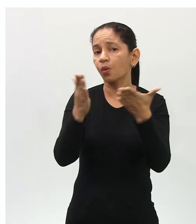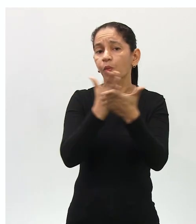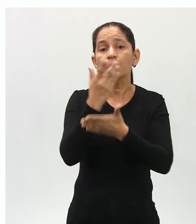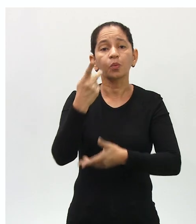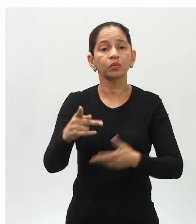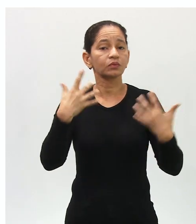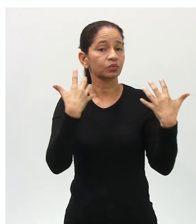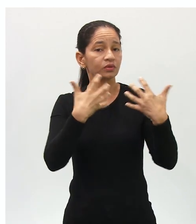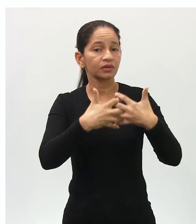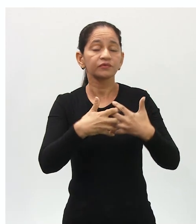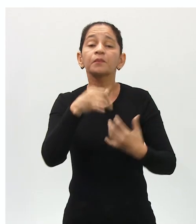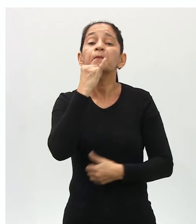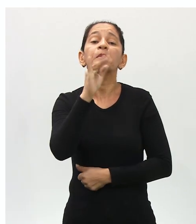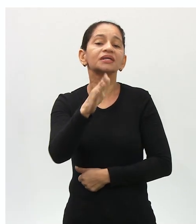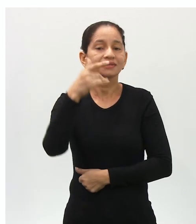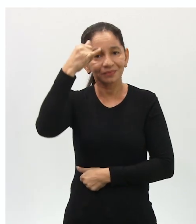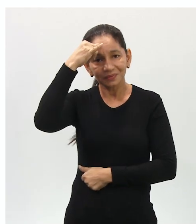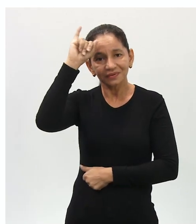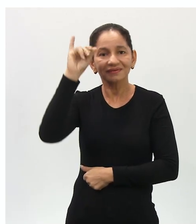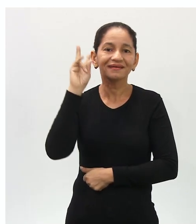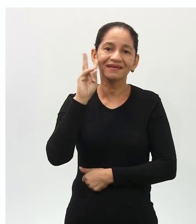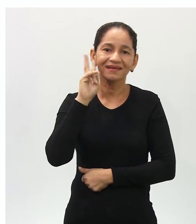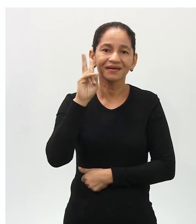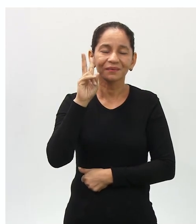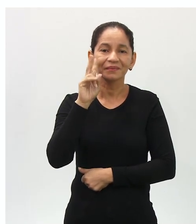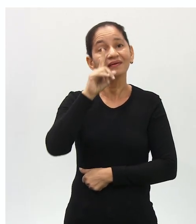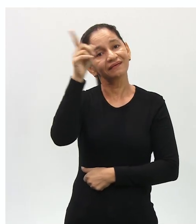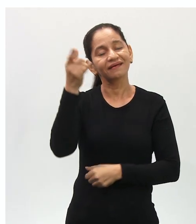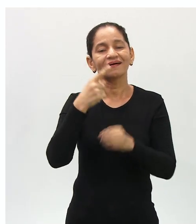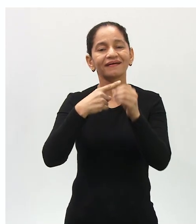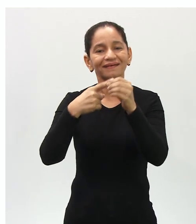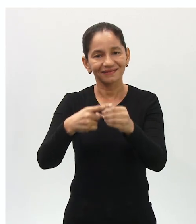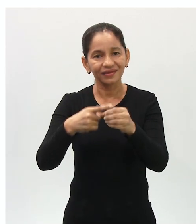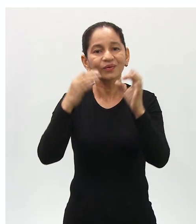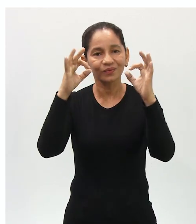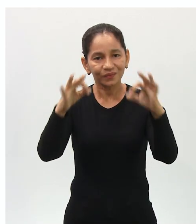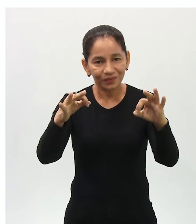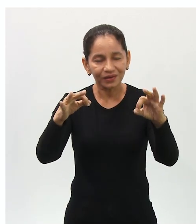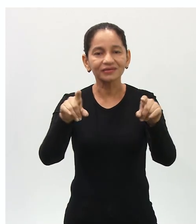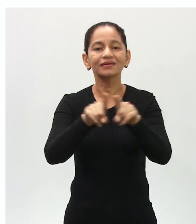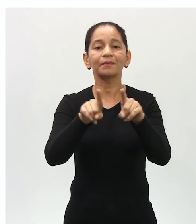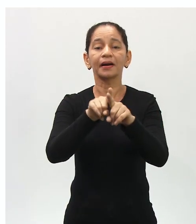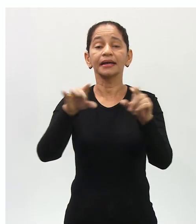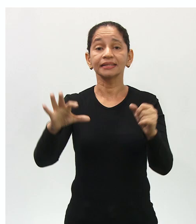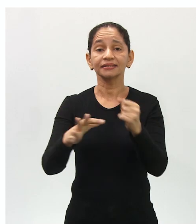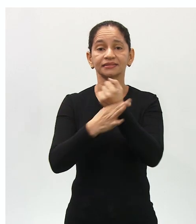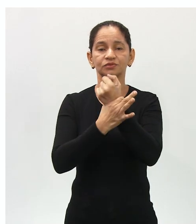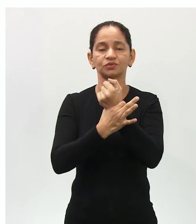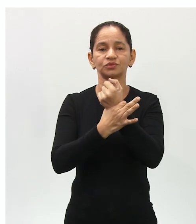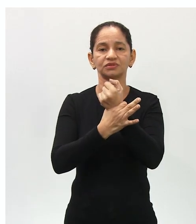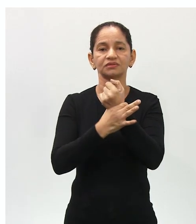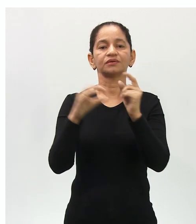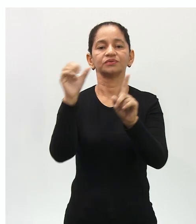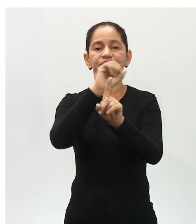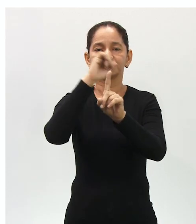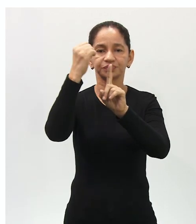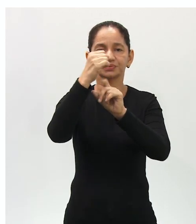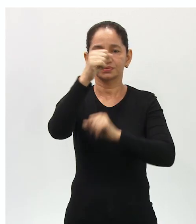gados lá que eu disse para vocês, dos produtos gerados na escola lá em Colorado do Oeste. Na Seguridade Social, nós vamos ter